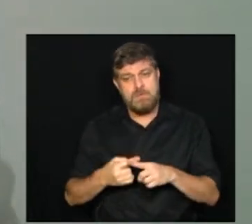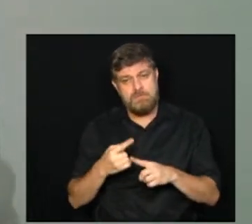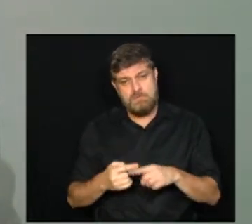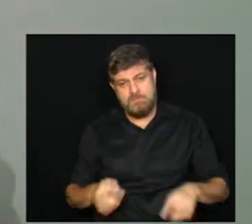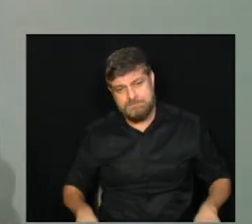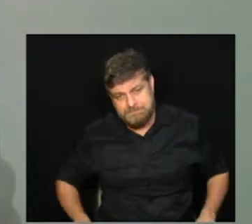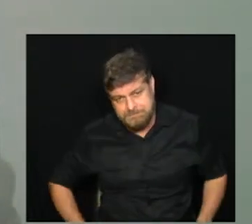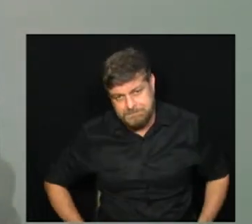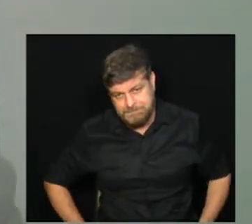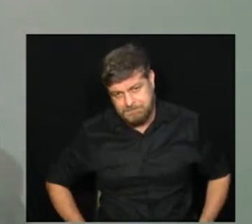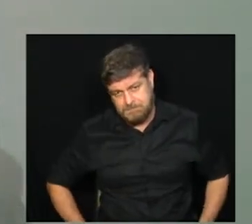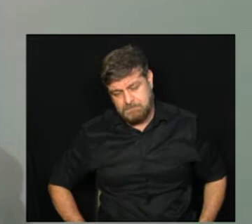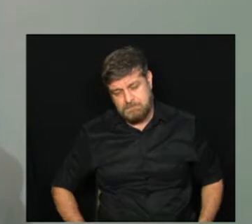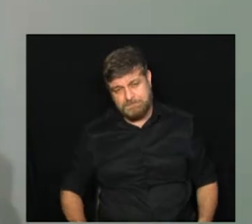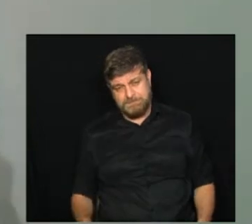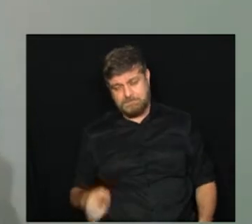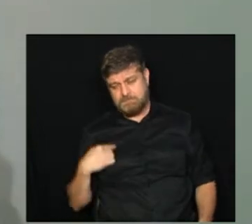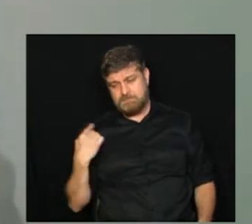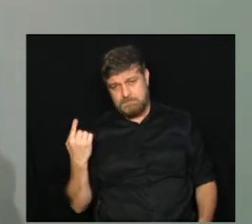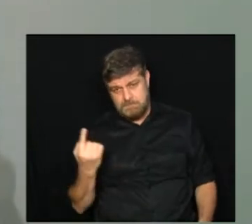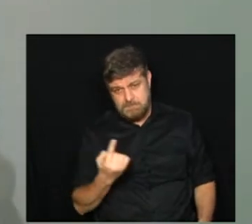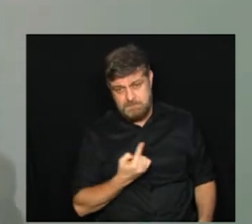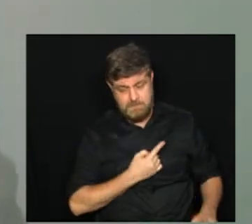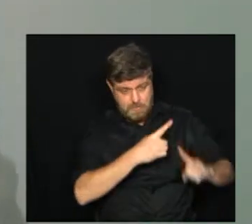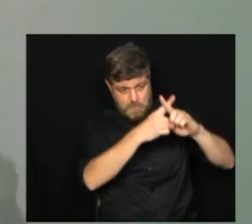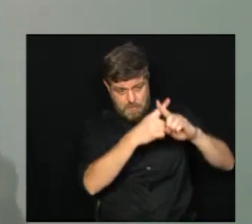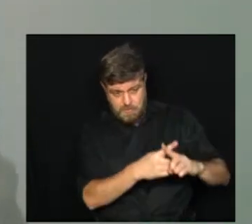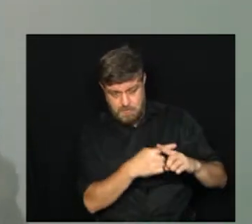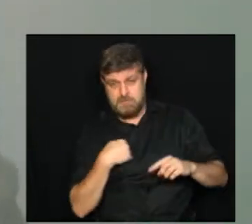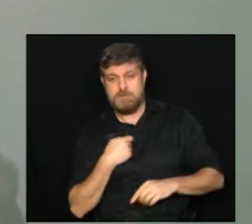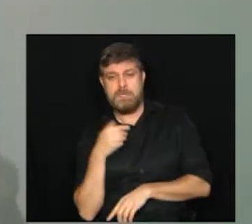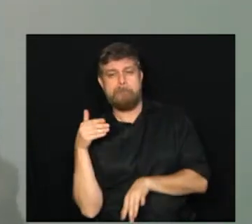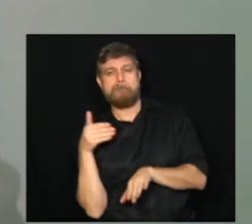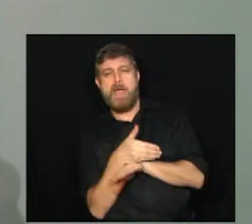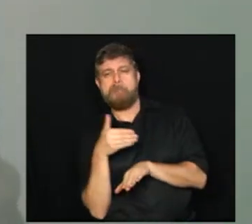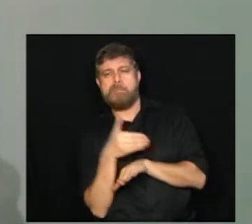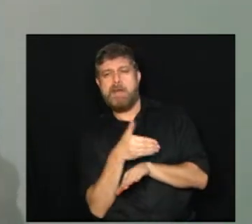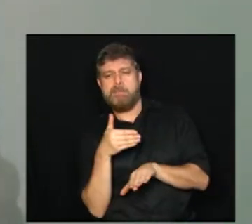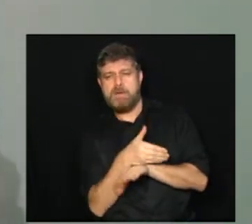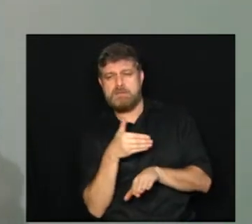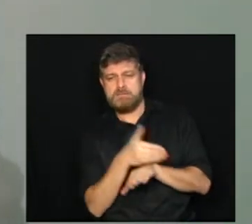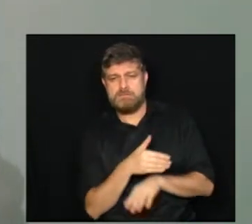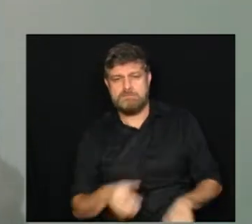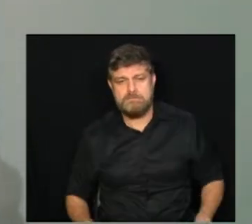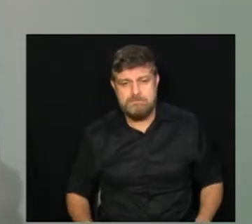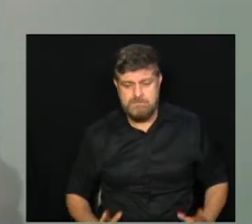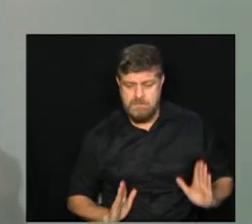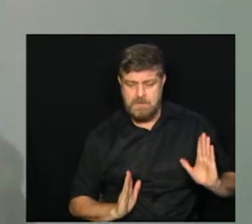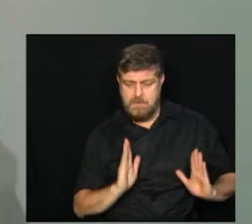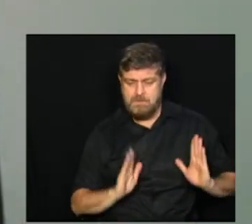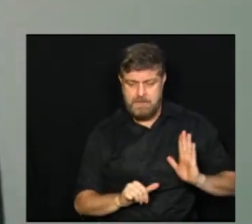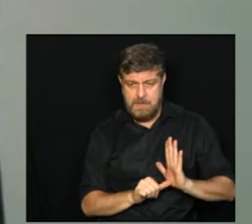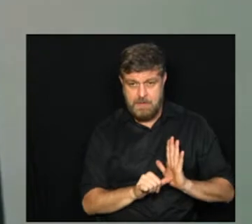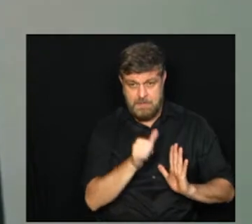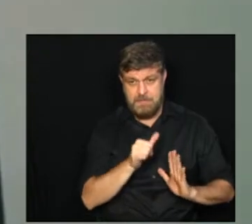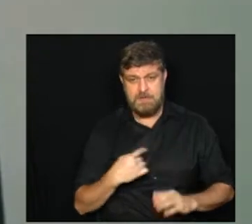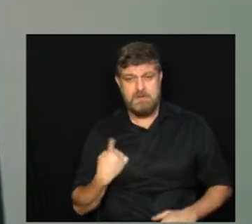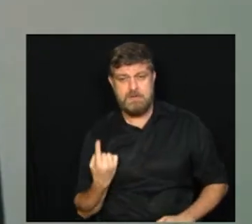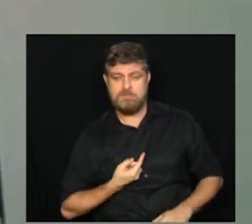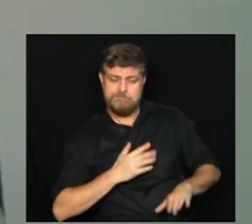a gente está participando do concurso e nessa primeira fase a gente